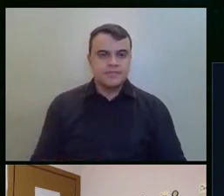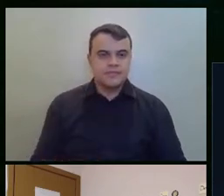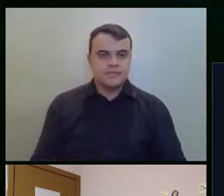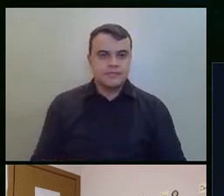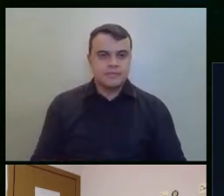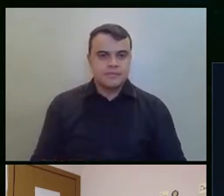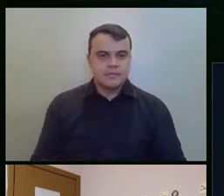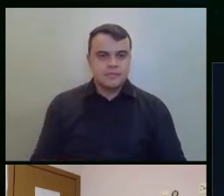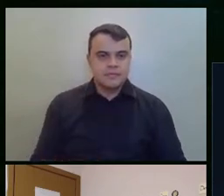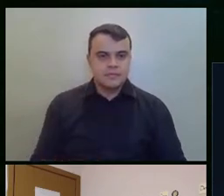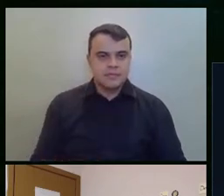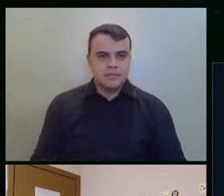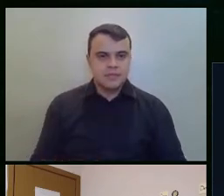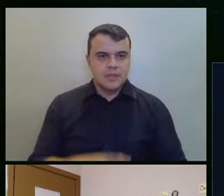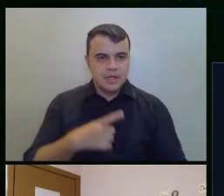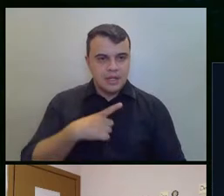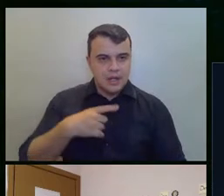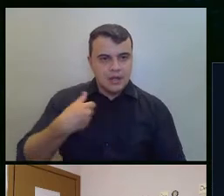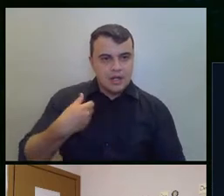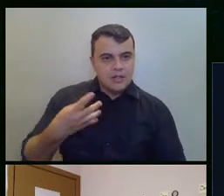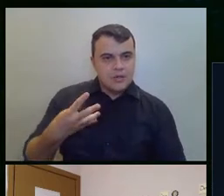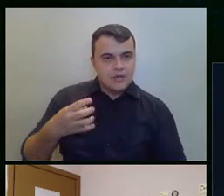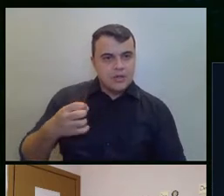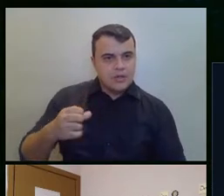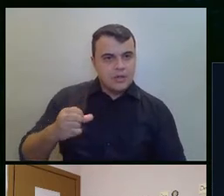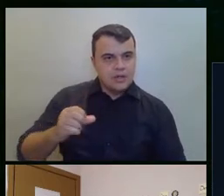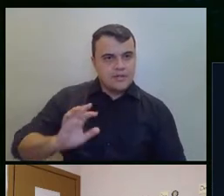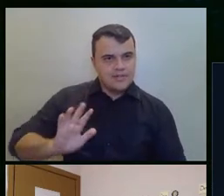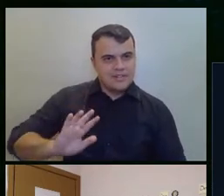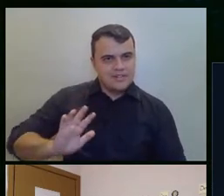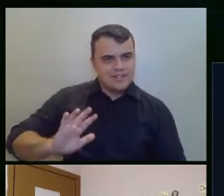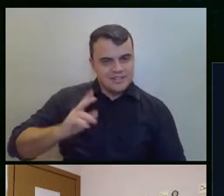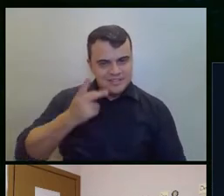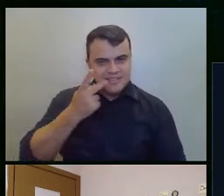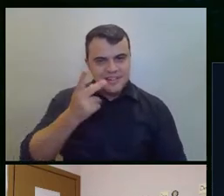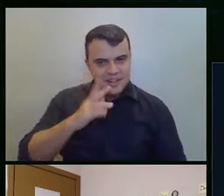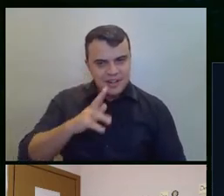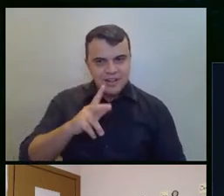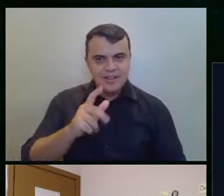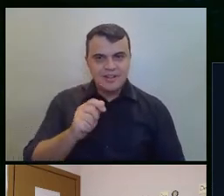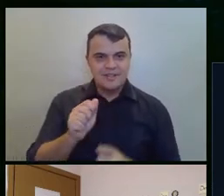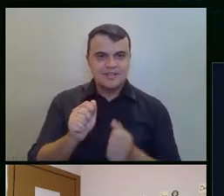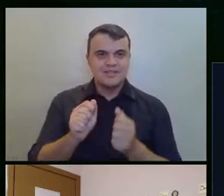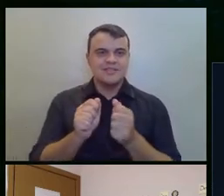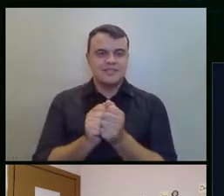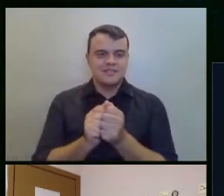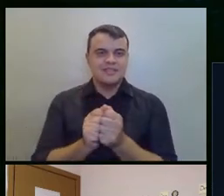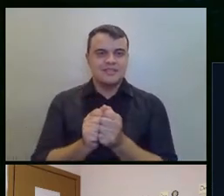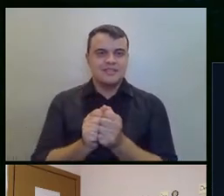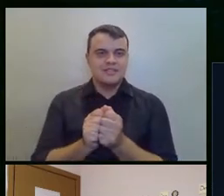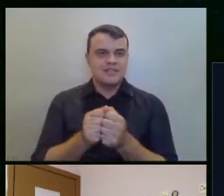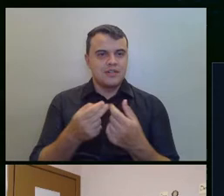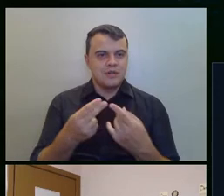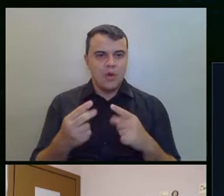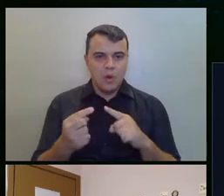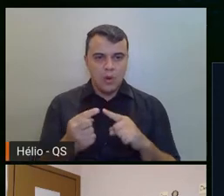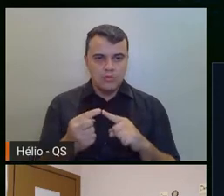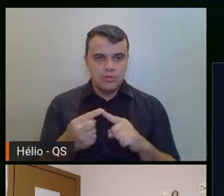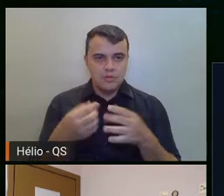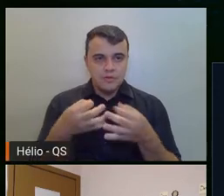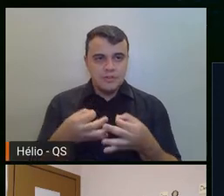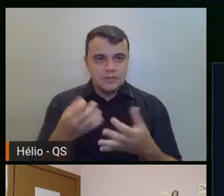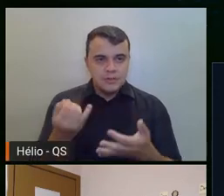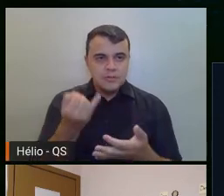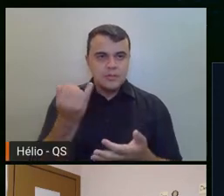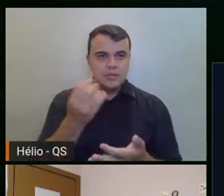uma outra pessoa falando tenho 49 não te entrega é isso aí todo mundo junto né todo mundo com o mesmo objetivo e o